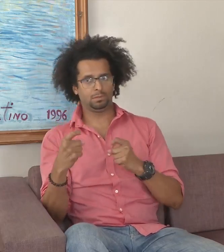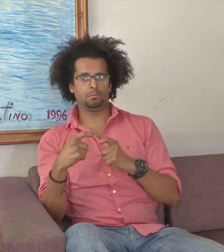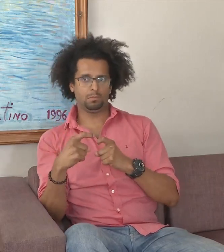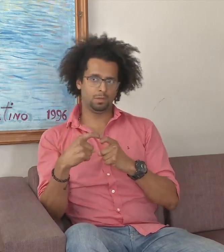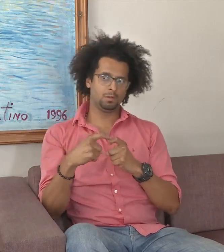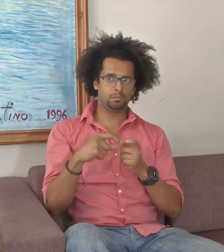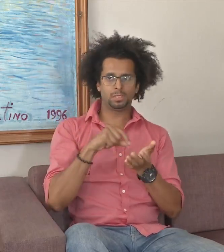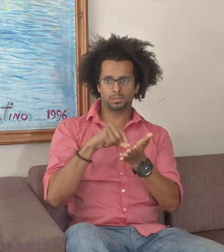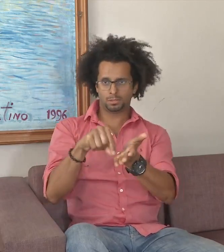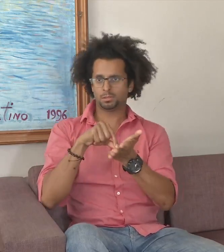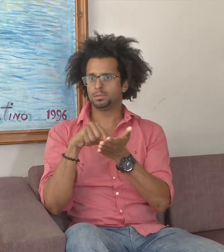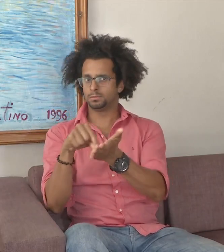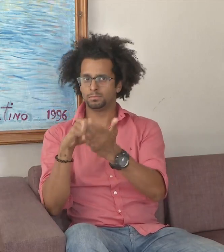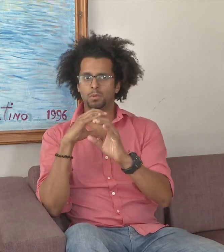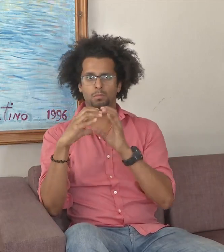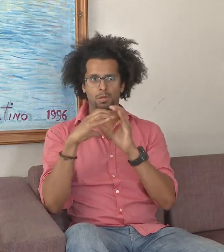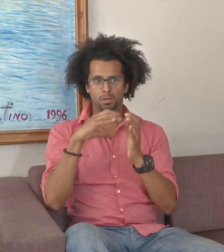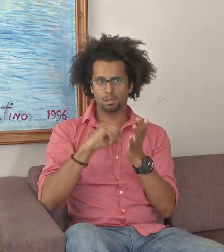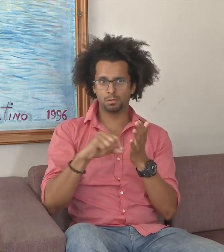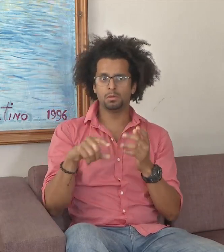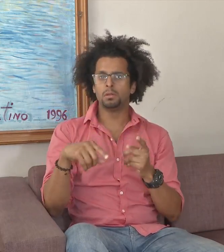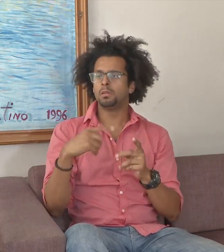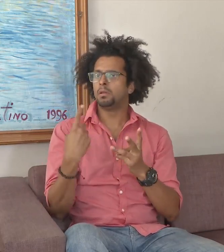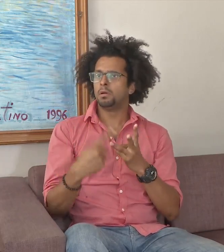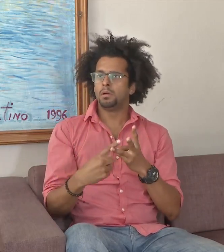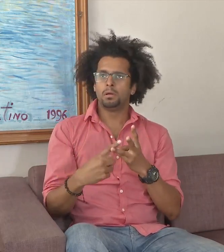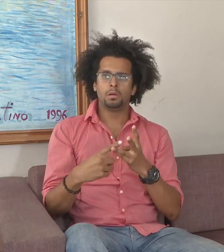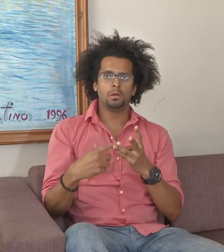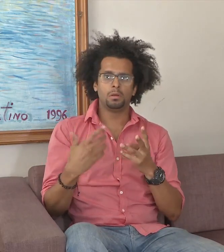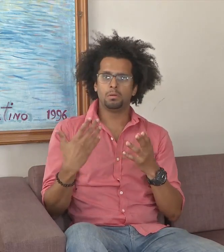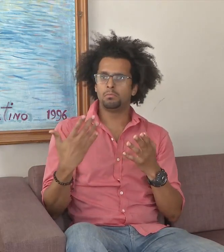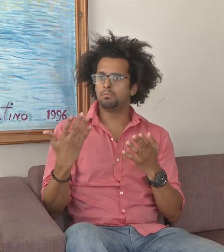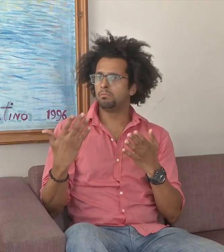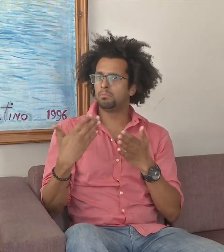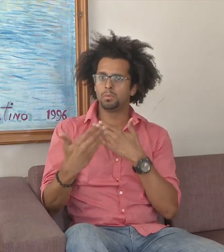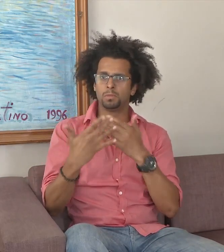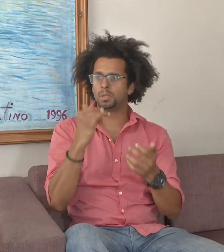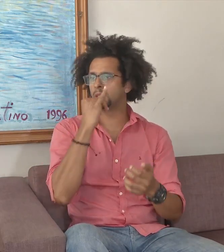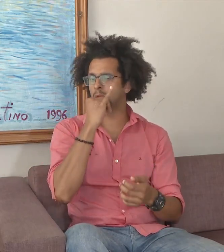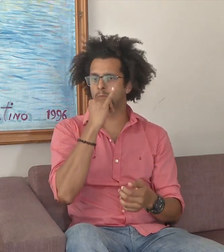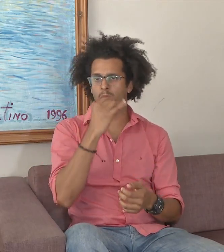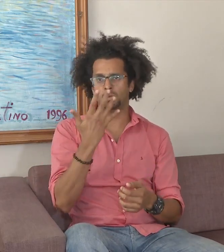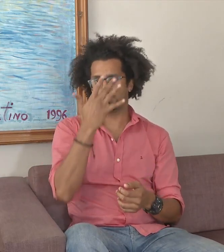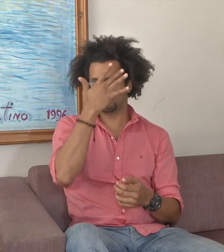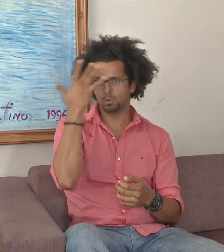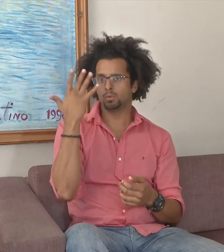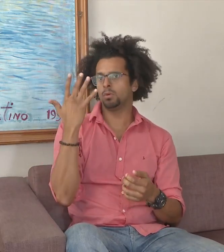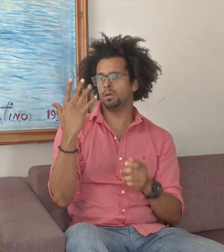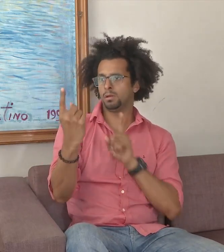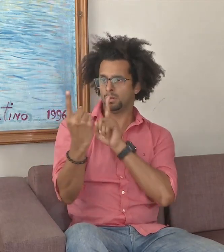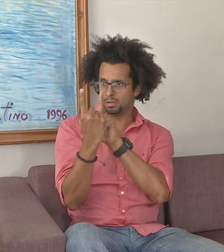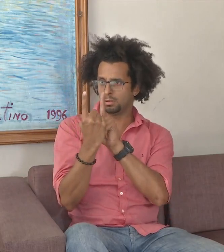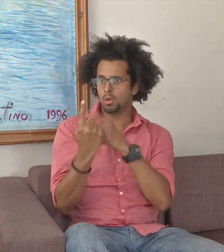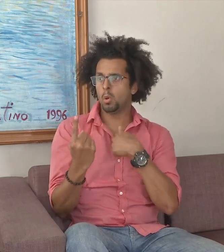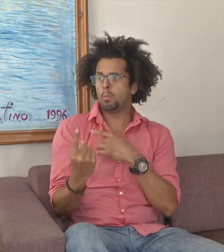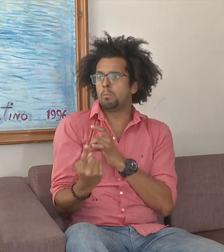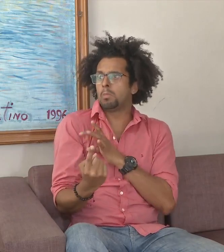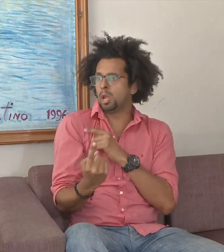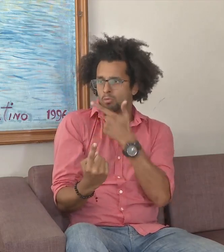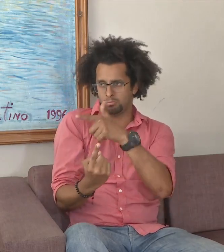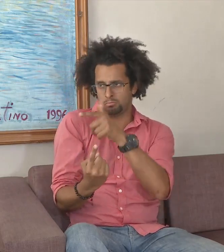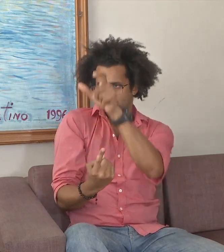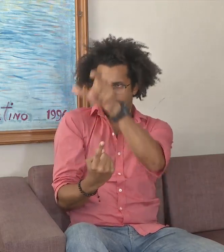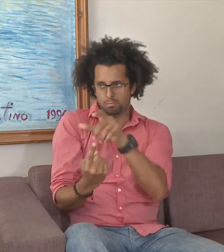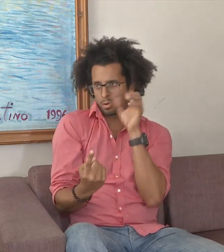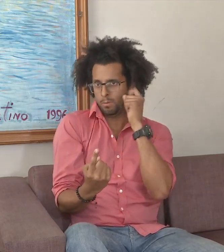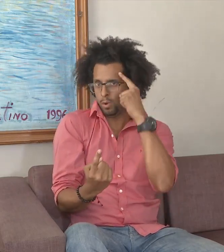pouco mais pesado, um pouco mais difícil. A gente se comunica pela escrita. Mas também eu consigo me comunicar com algumas pessoas porque eu não